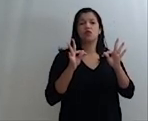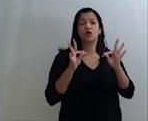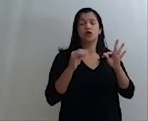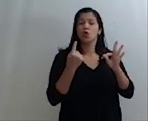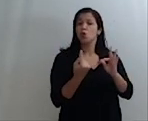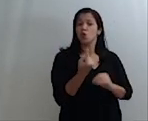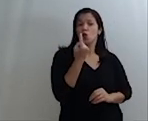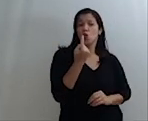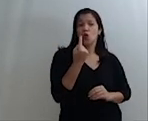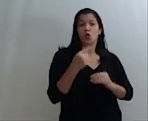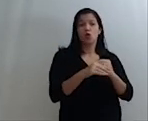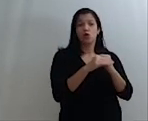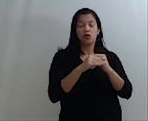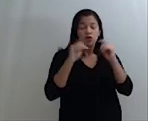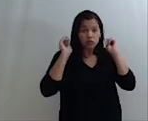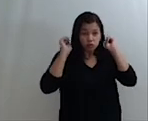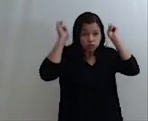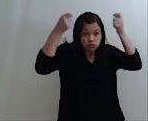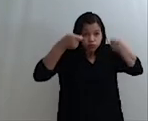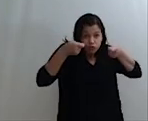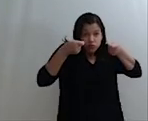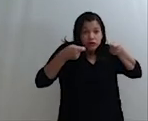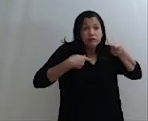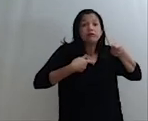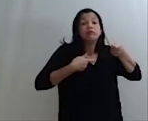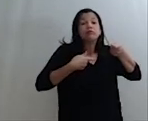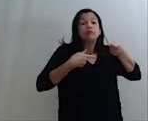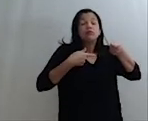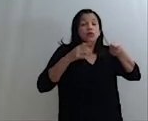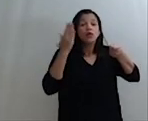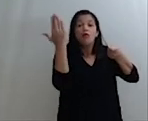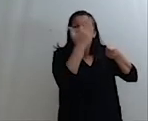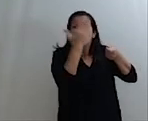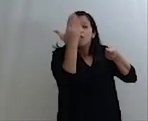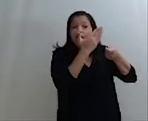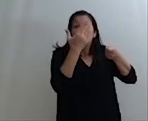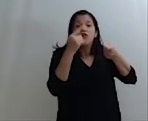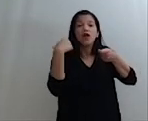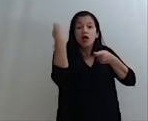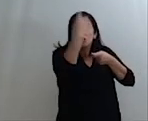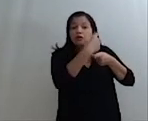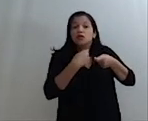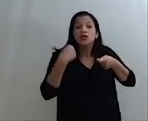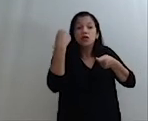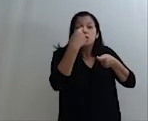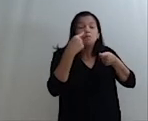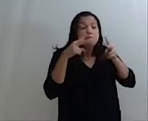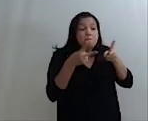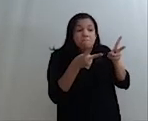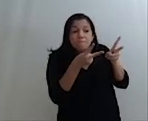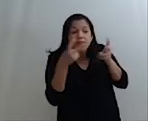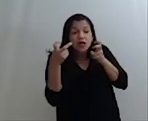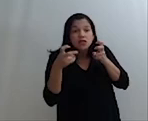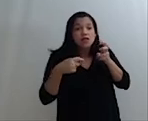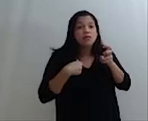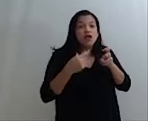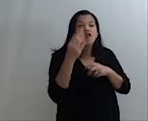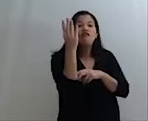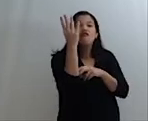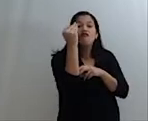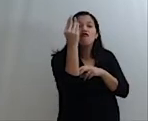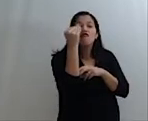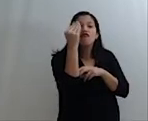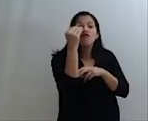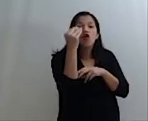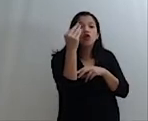Réus estavam encapuzados um não foi nem reconhecido né e as as duas testemunhas que fizeram reconhecimento fotográfico eh na fase policial não